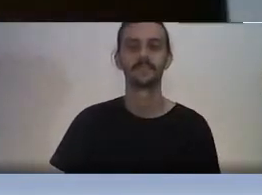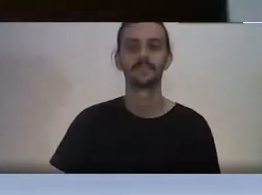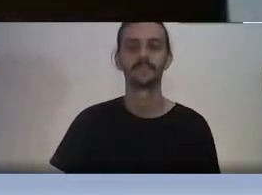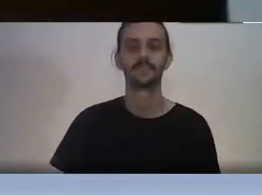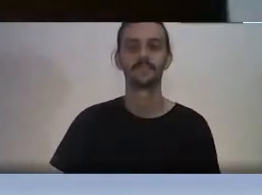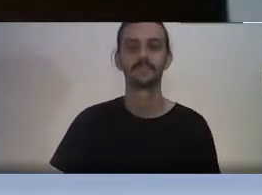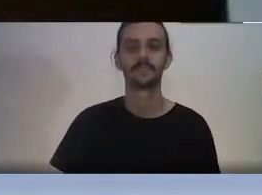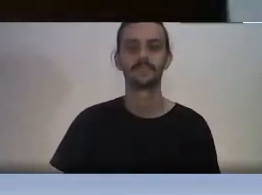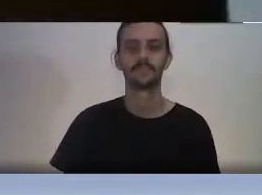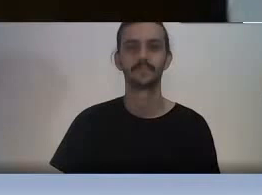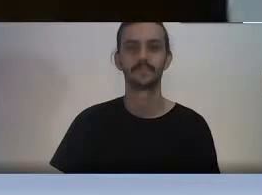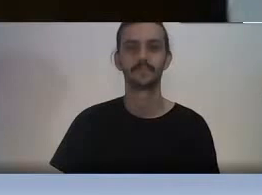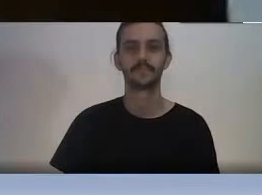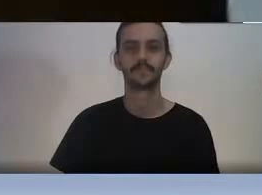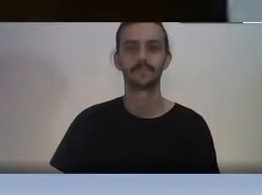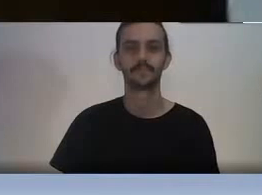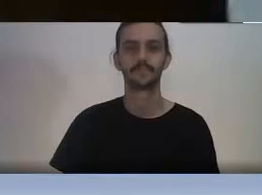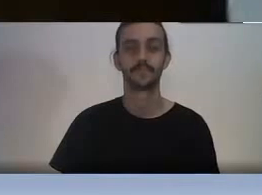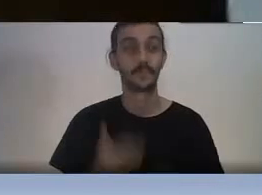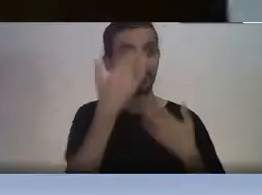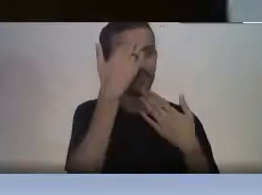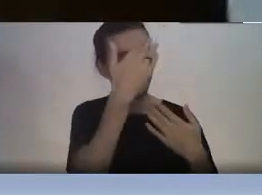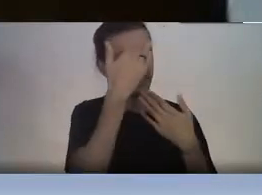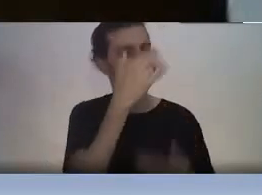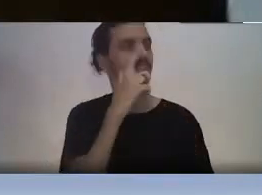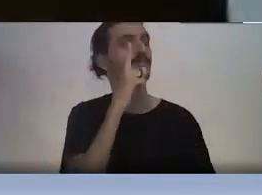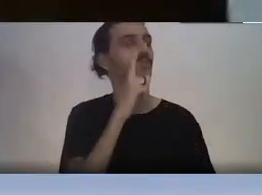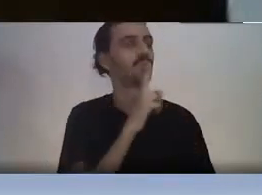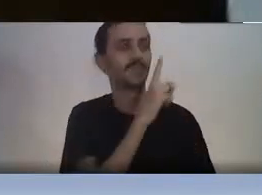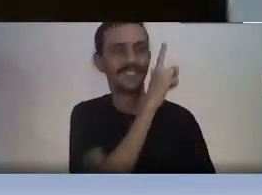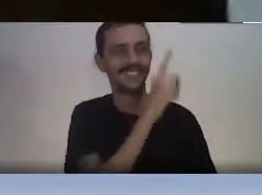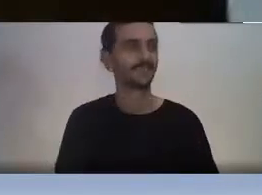Muito obrigada, professora Lúcia.